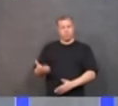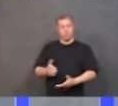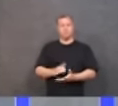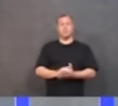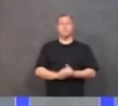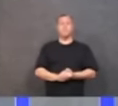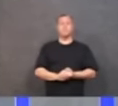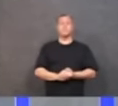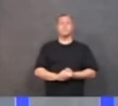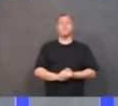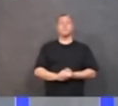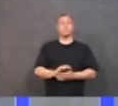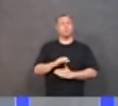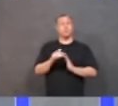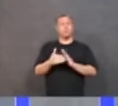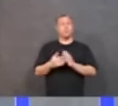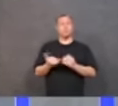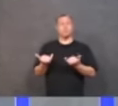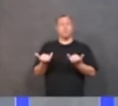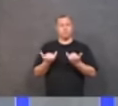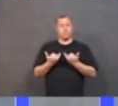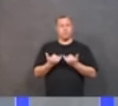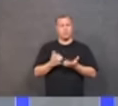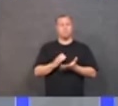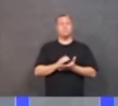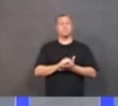a essas questões que foram colocadas.